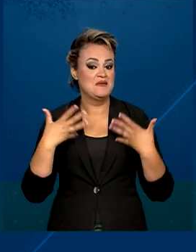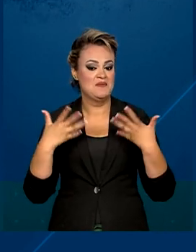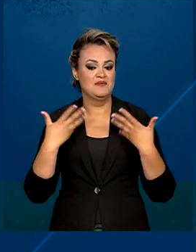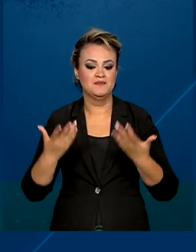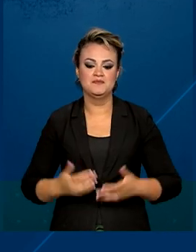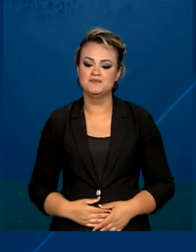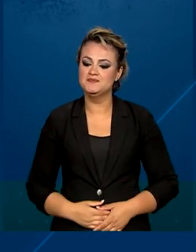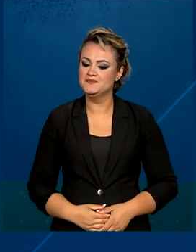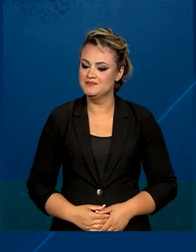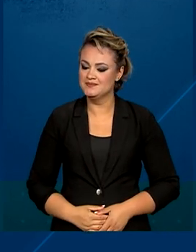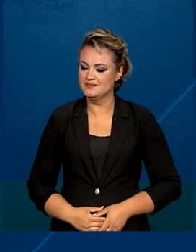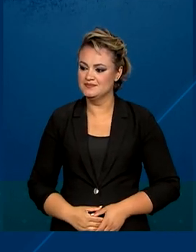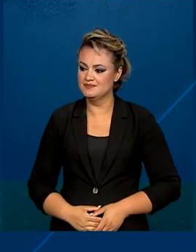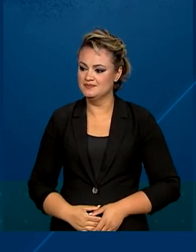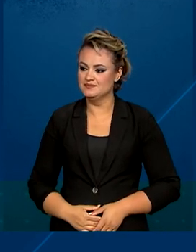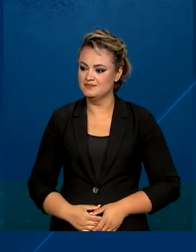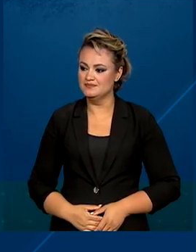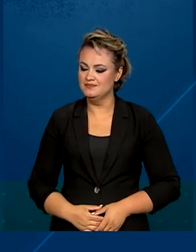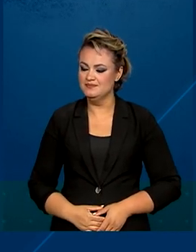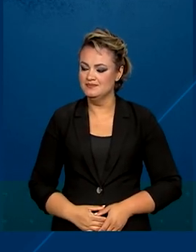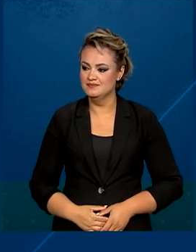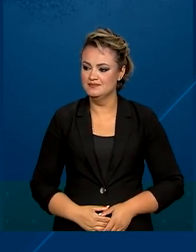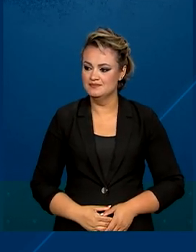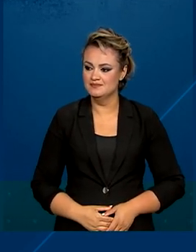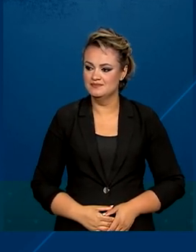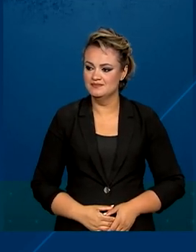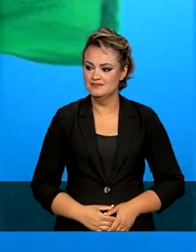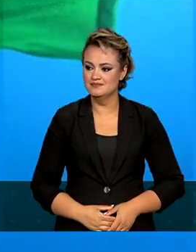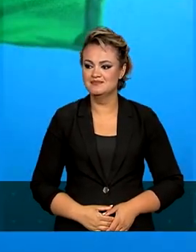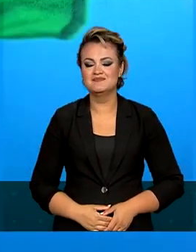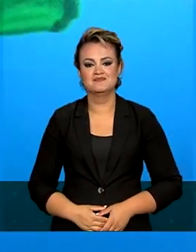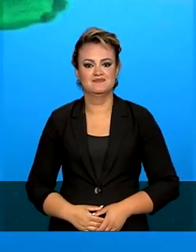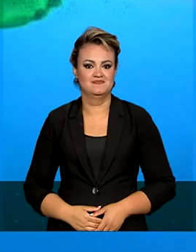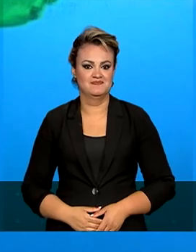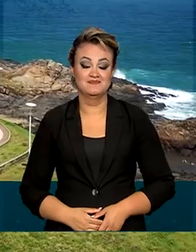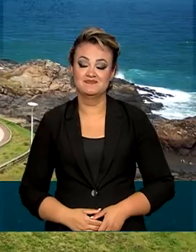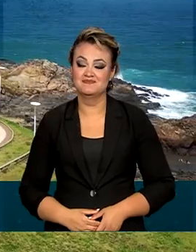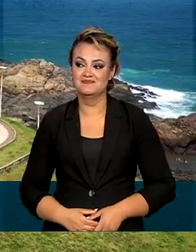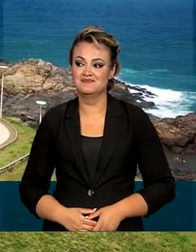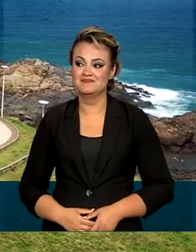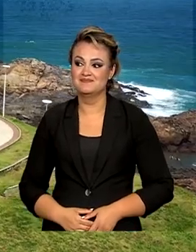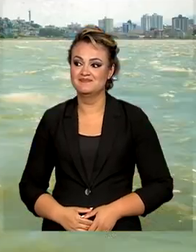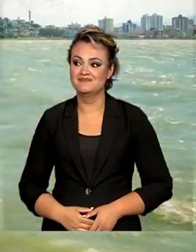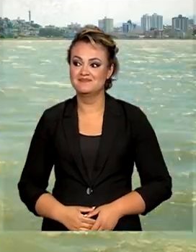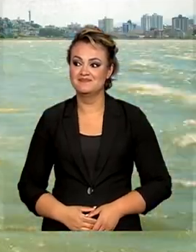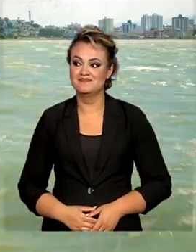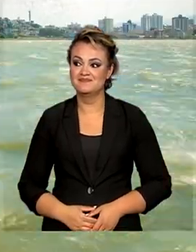alegre. Um pouco de toda a cultura carioca que me parece super interessante e super alegre.